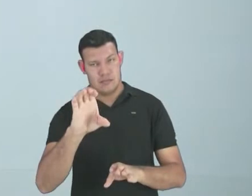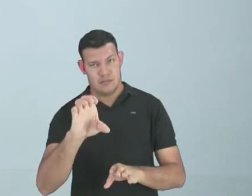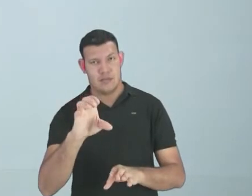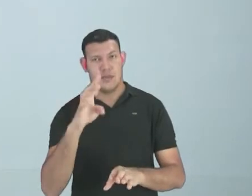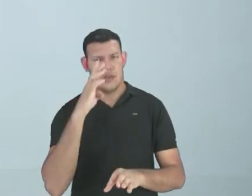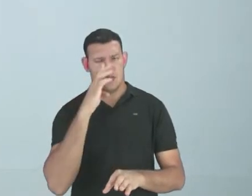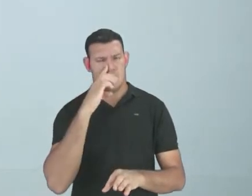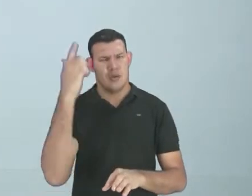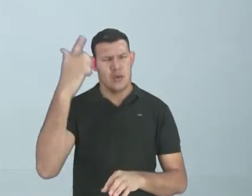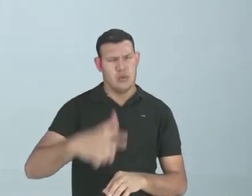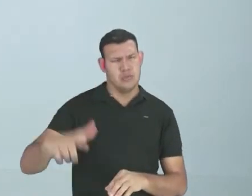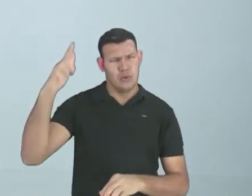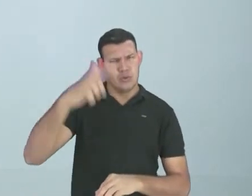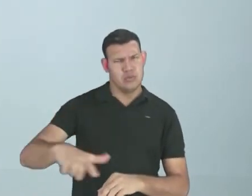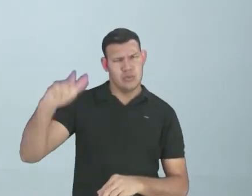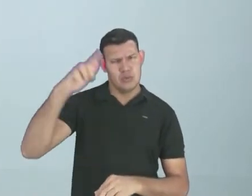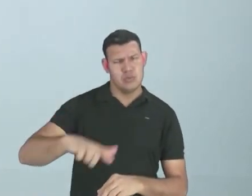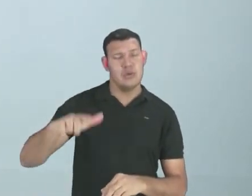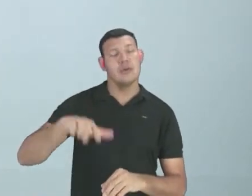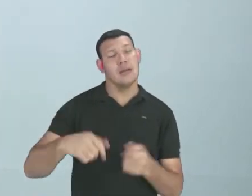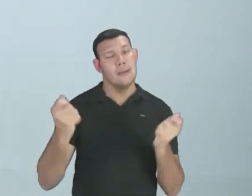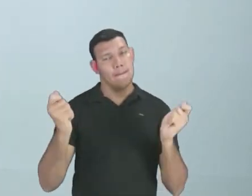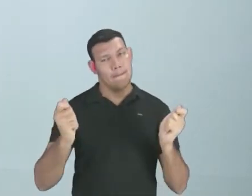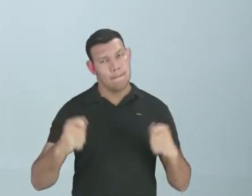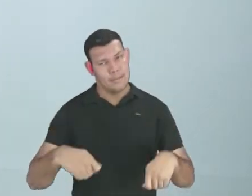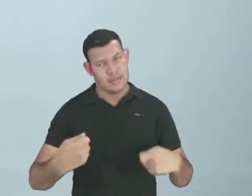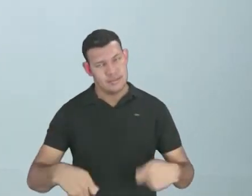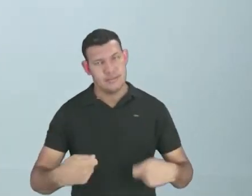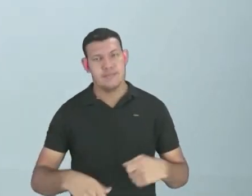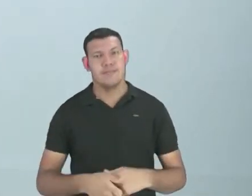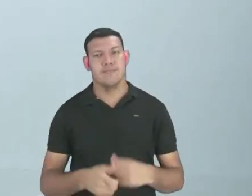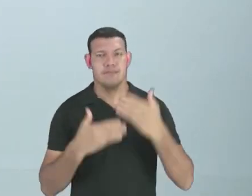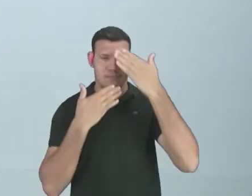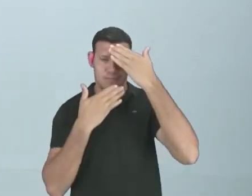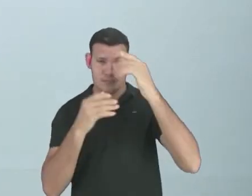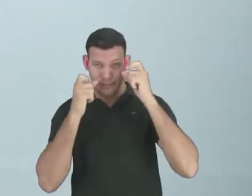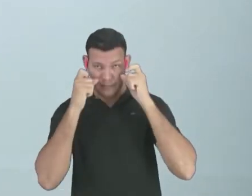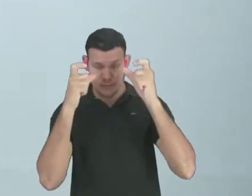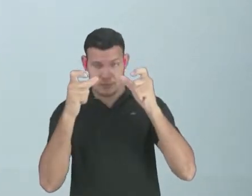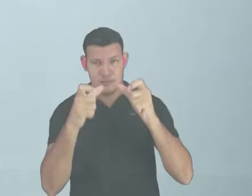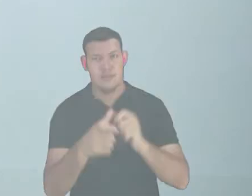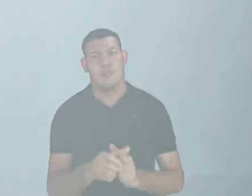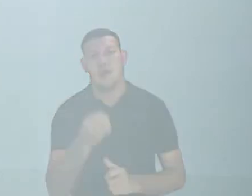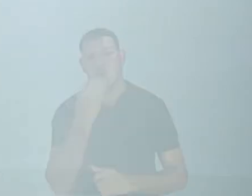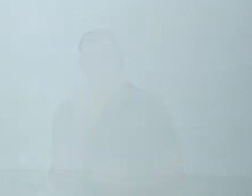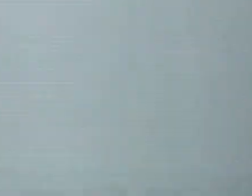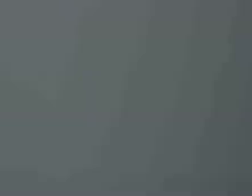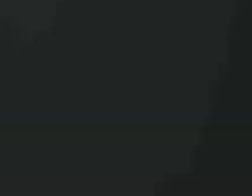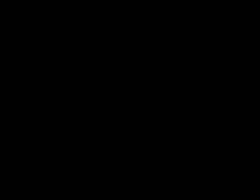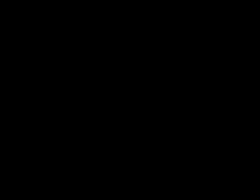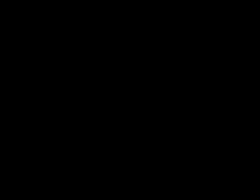né, vocês acharem necessário, tá bom? Mais uma vez, agradeço a atenção, desejo bons estudos e até a próxima.